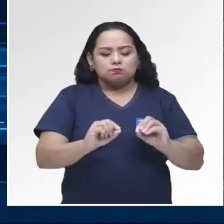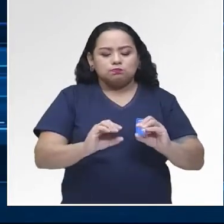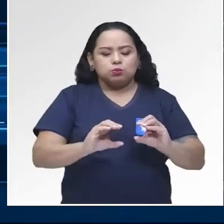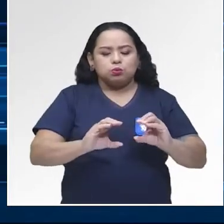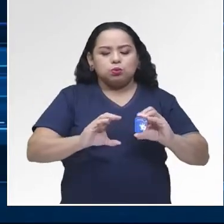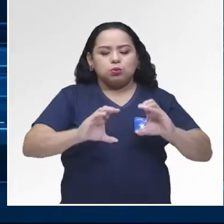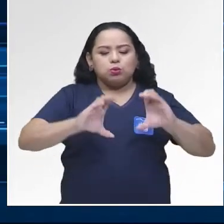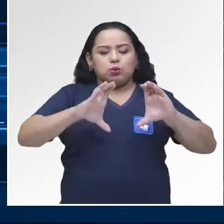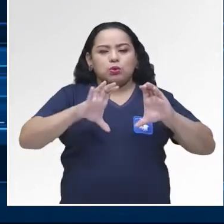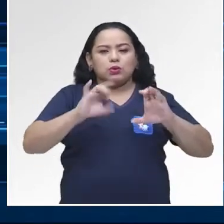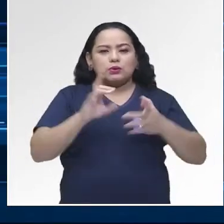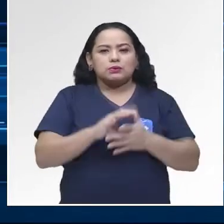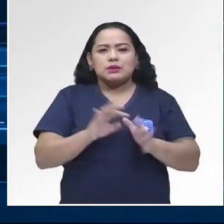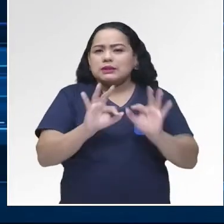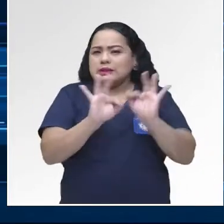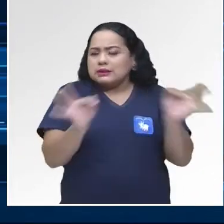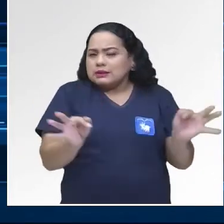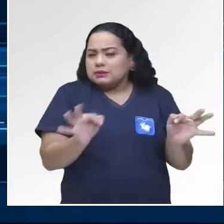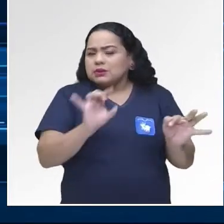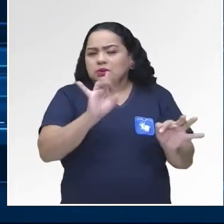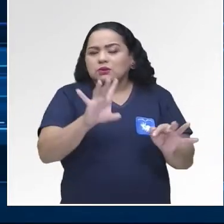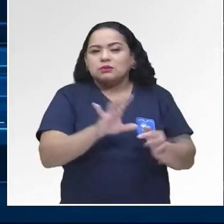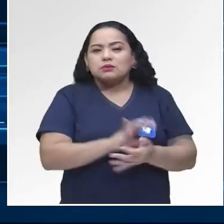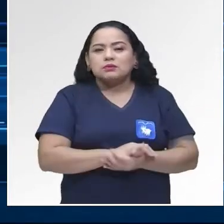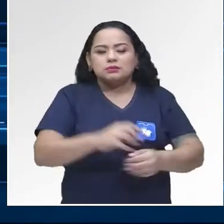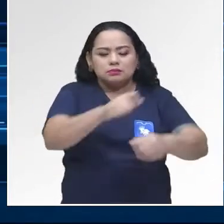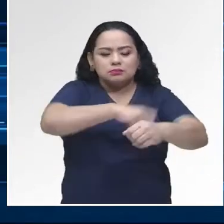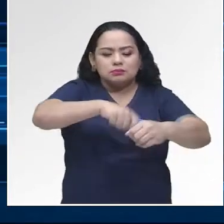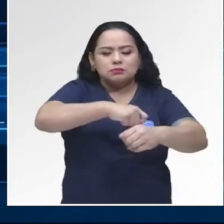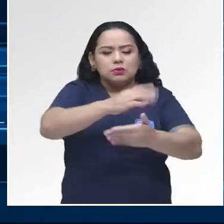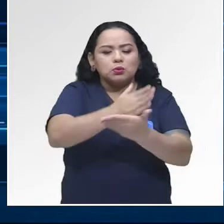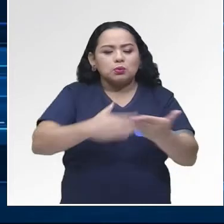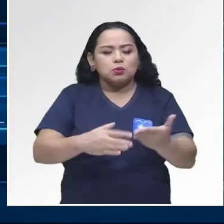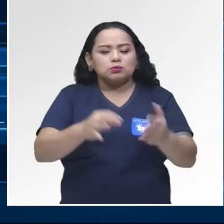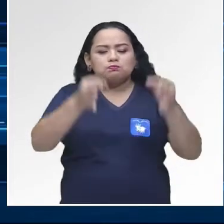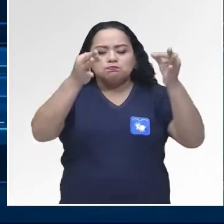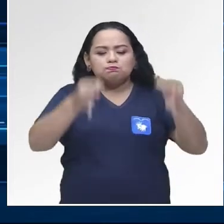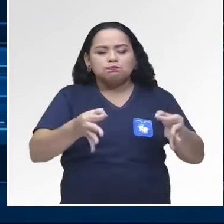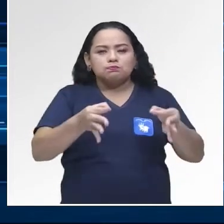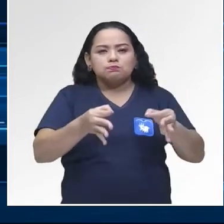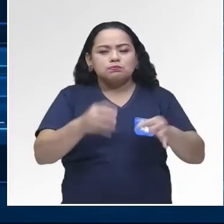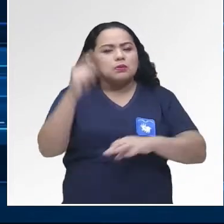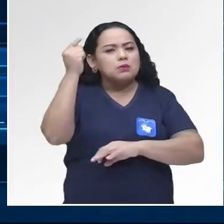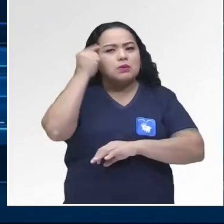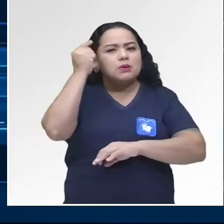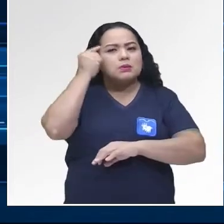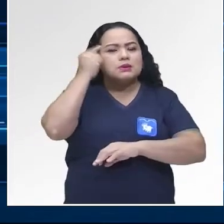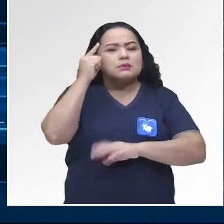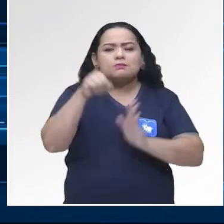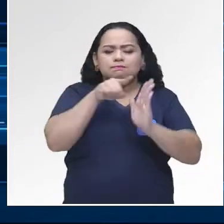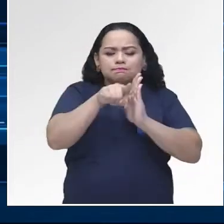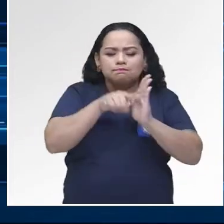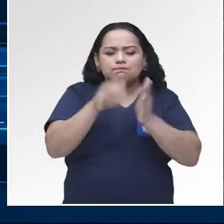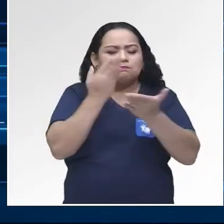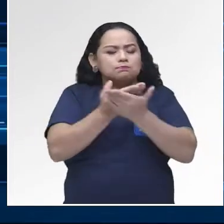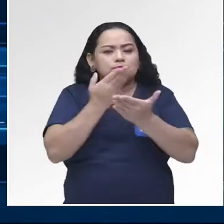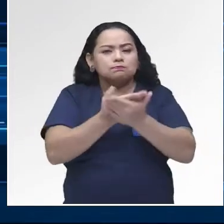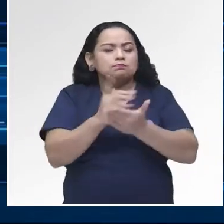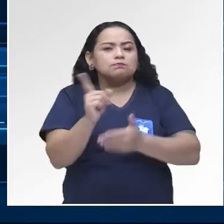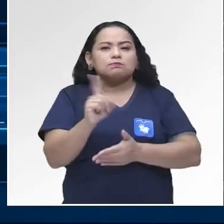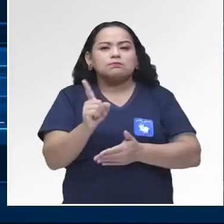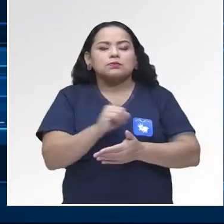Então, ela simplesmente faz e o bolo está pronto. Não é uma reflexão, um estudo sobre isso para ela,